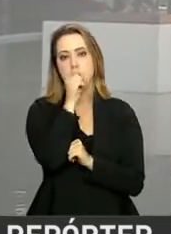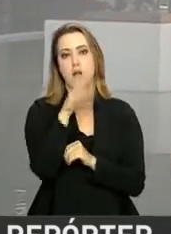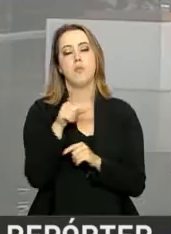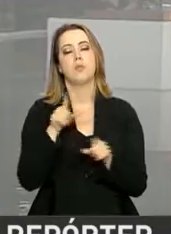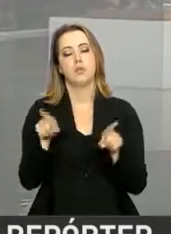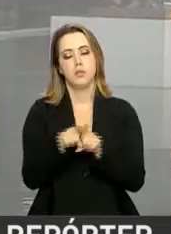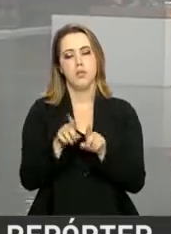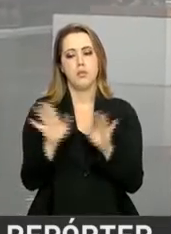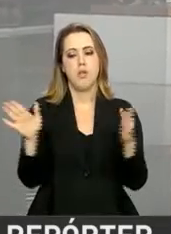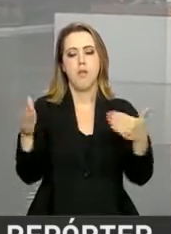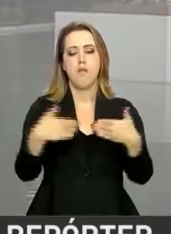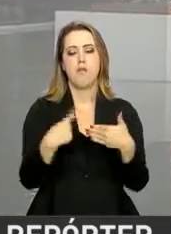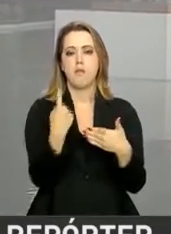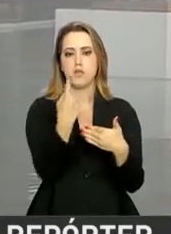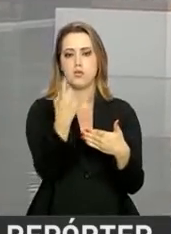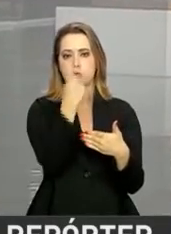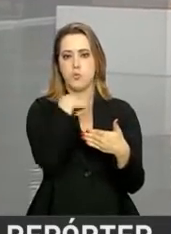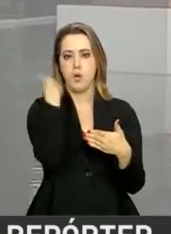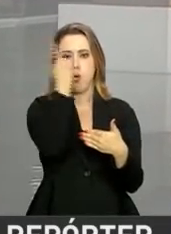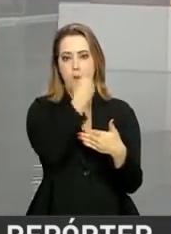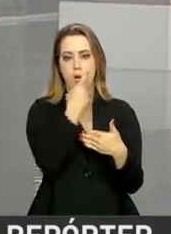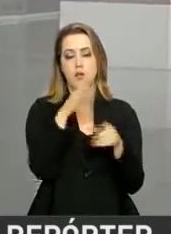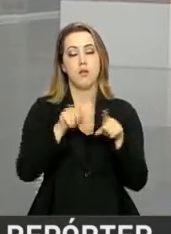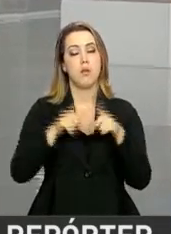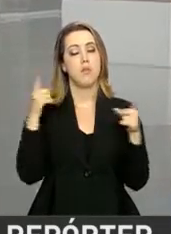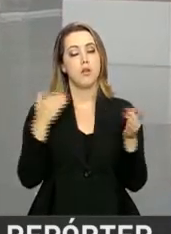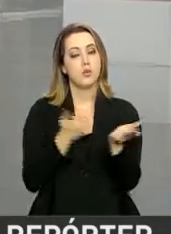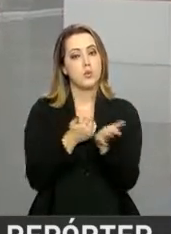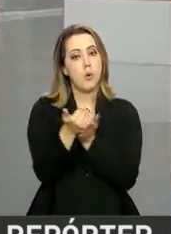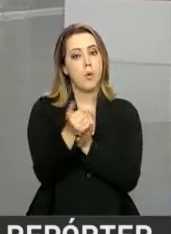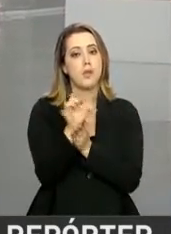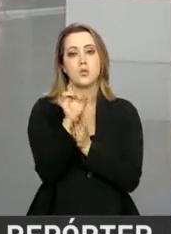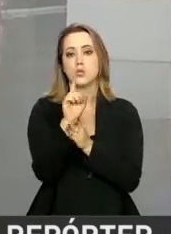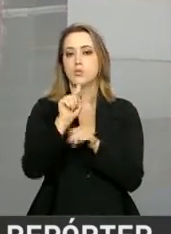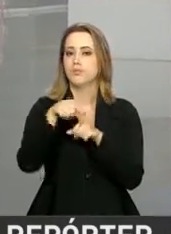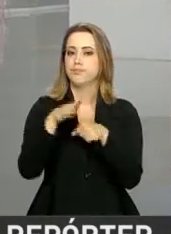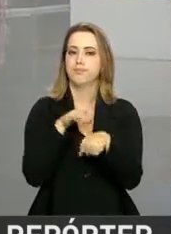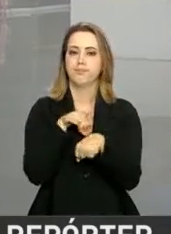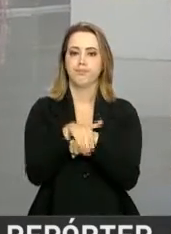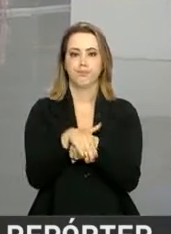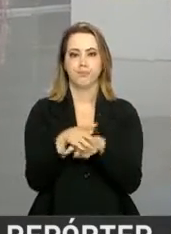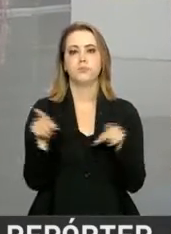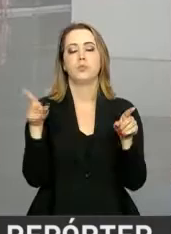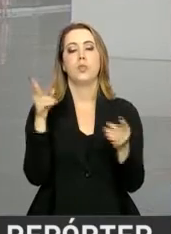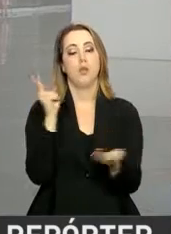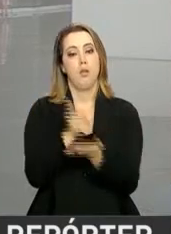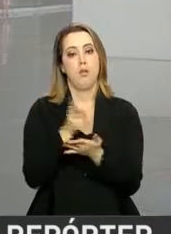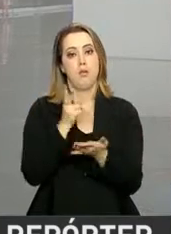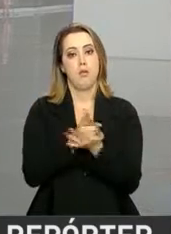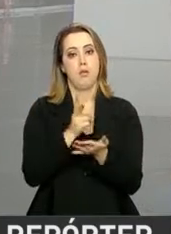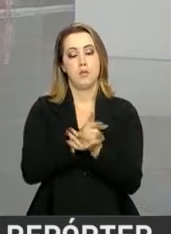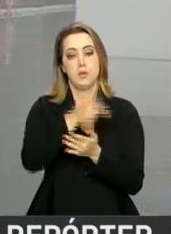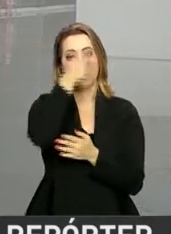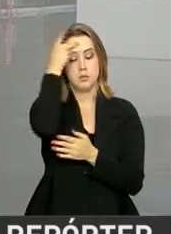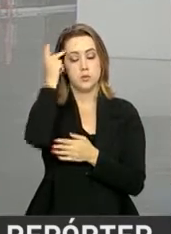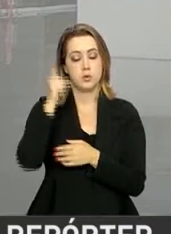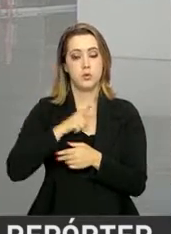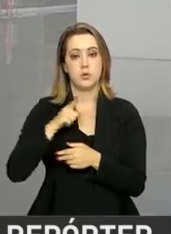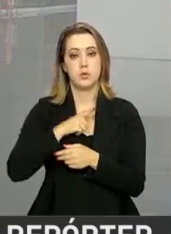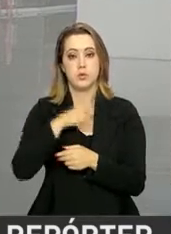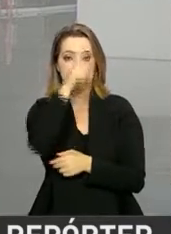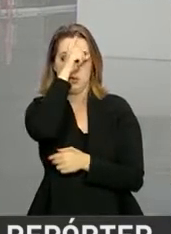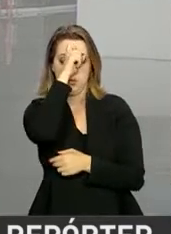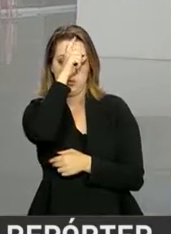a uma hora da tarde mas as provas só começam ao anoitecer e até mesmo candidatos internados vão fazer as provas